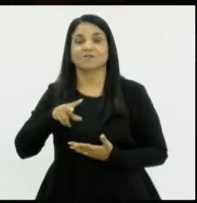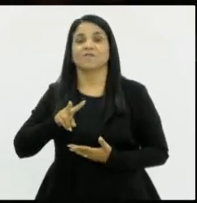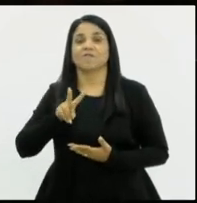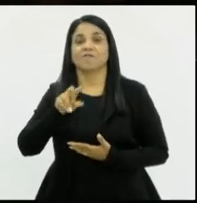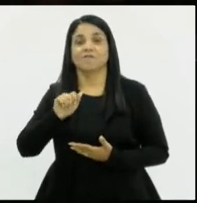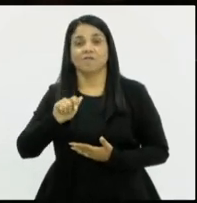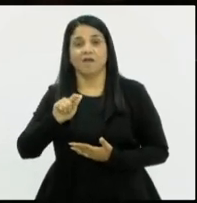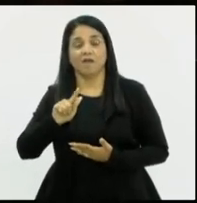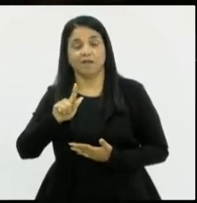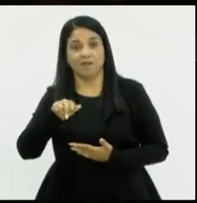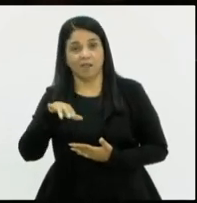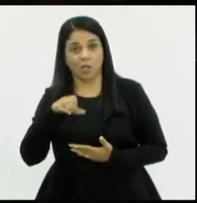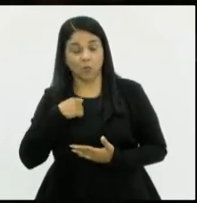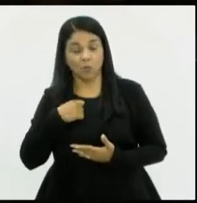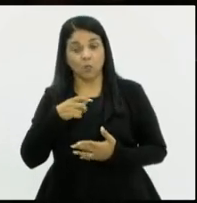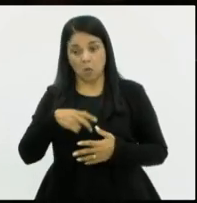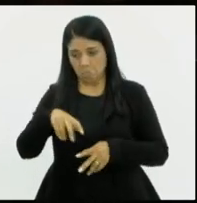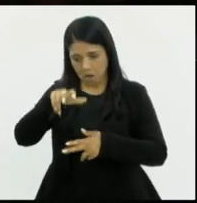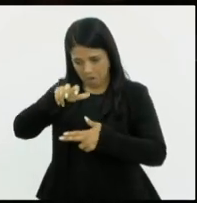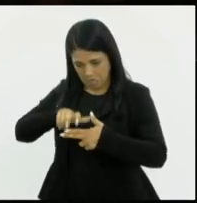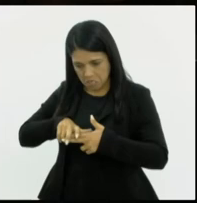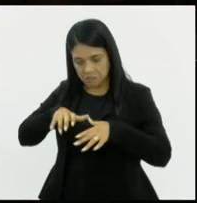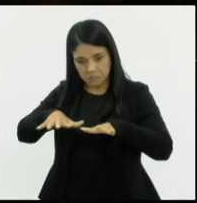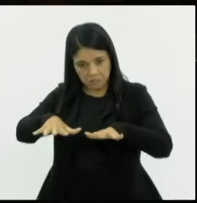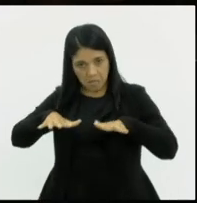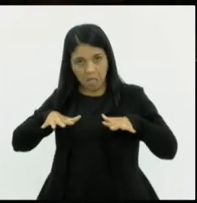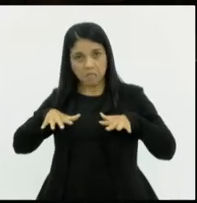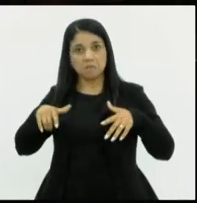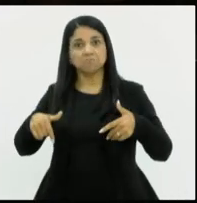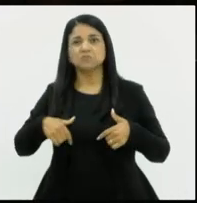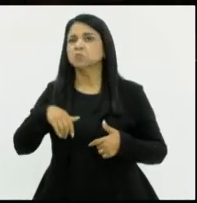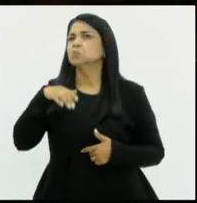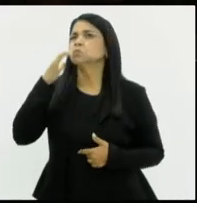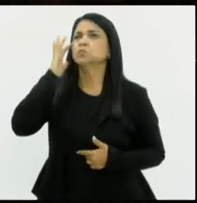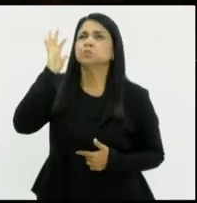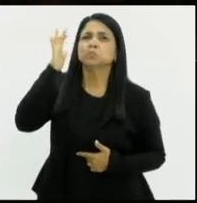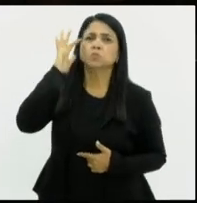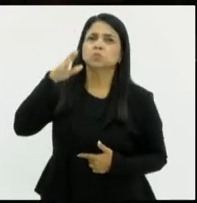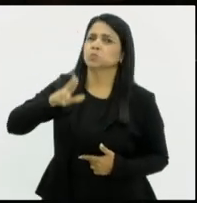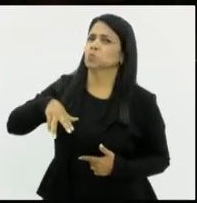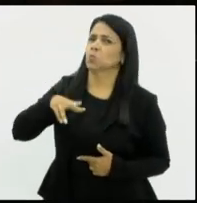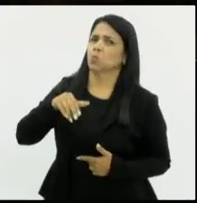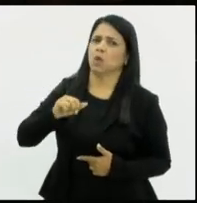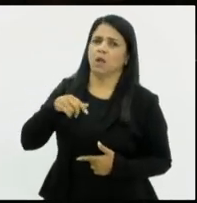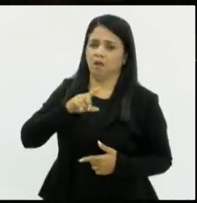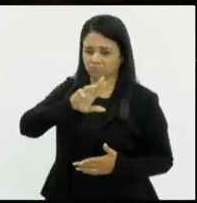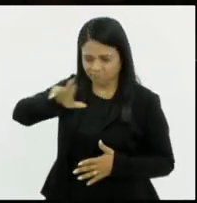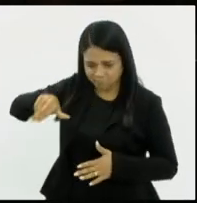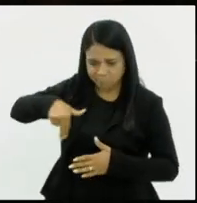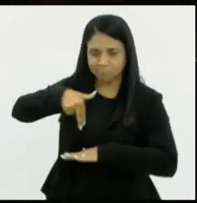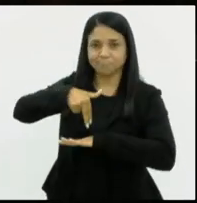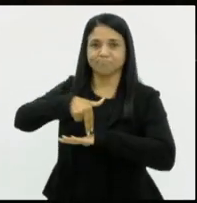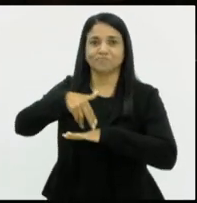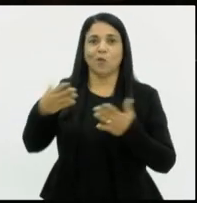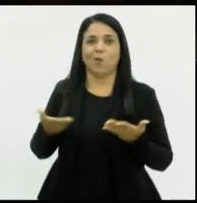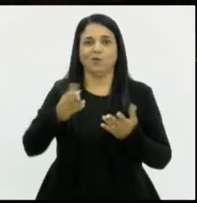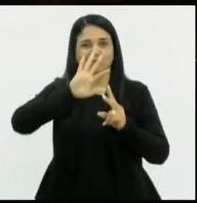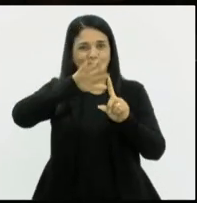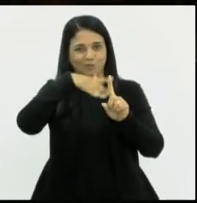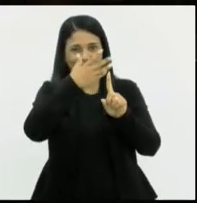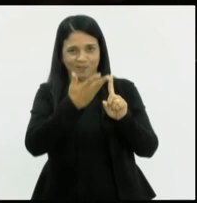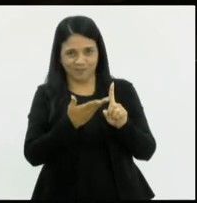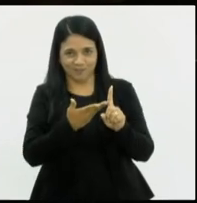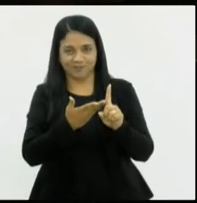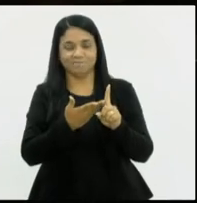e nunca imaginei de poder um dia estar aqui também sendo homenageada.